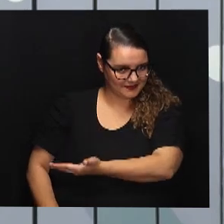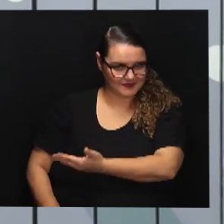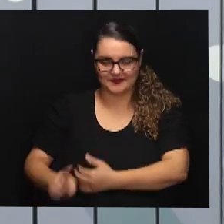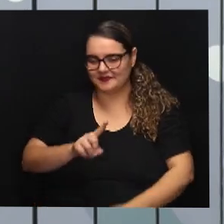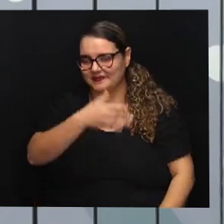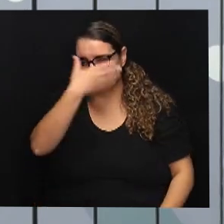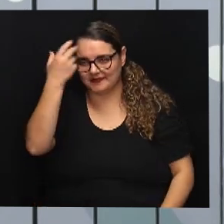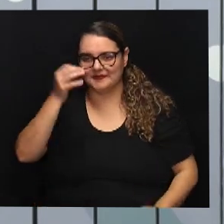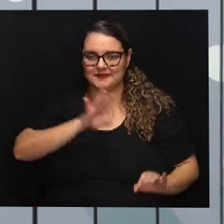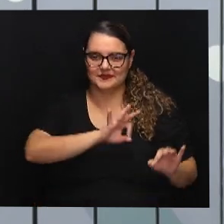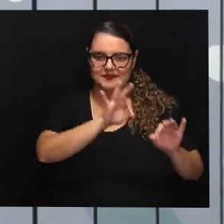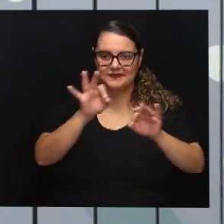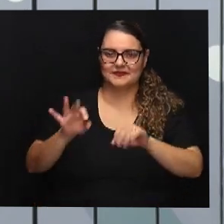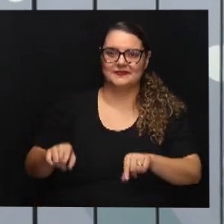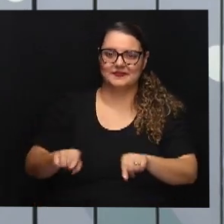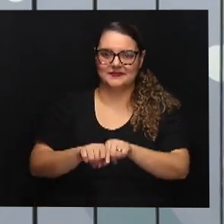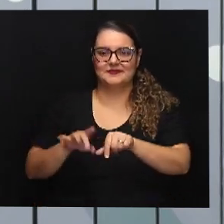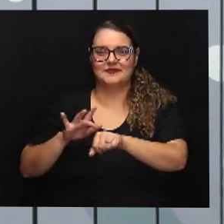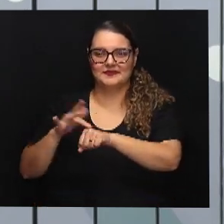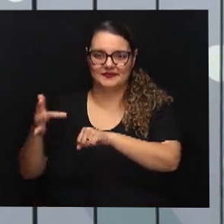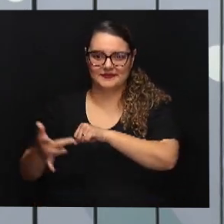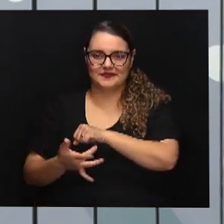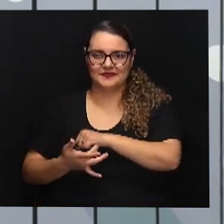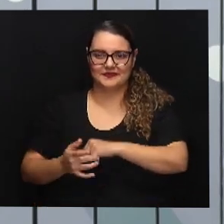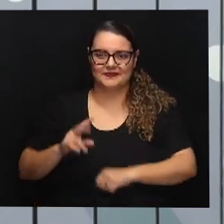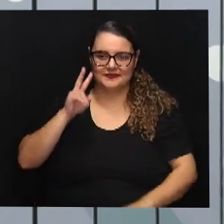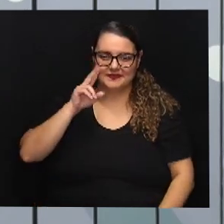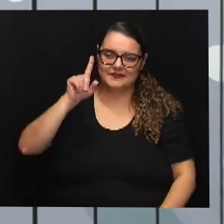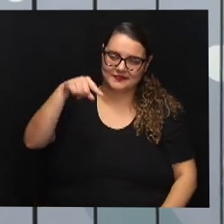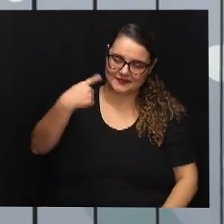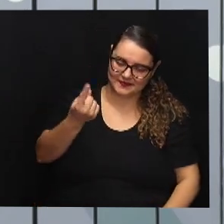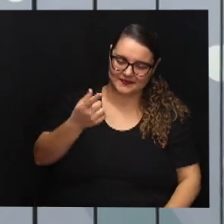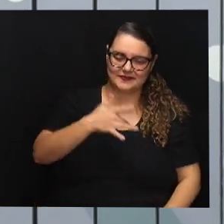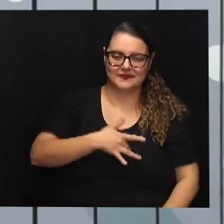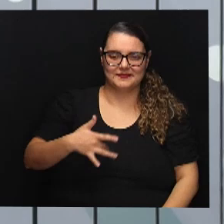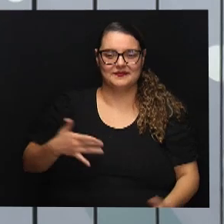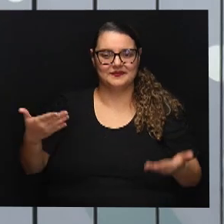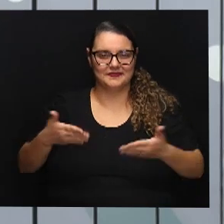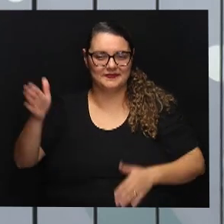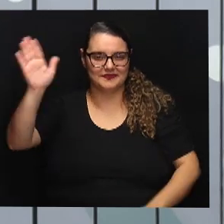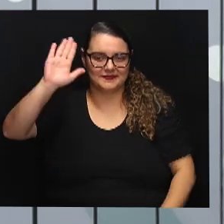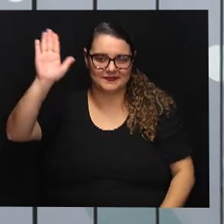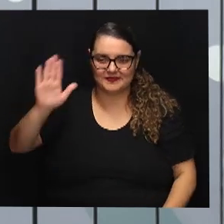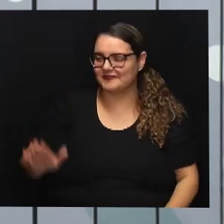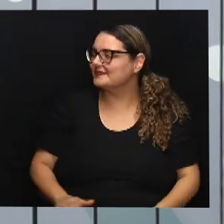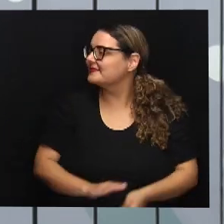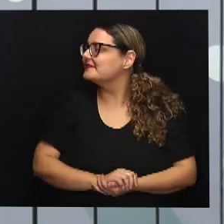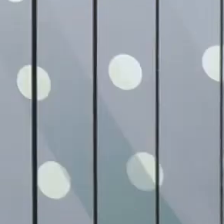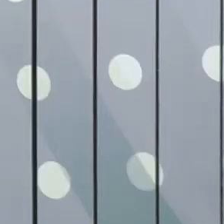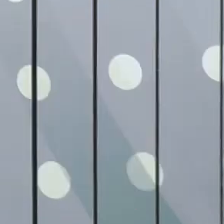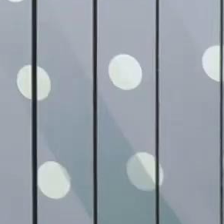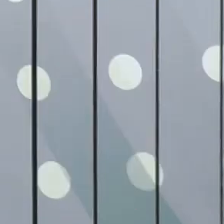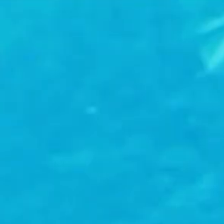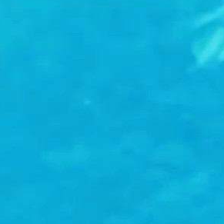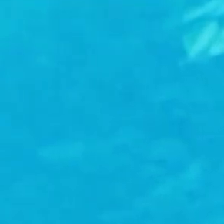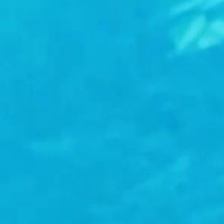Campinas. E não se esqueça de nos acompanhar também nas redes sociais. Até o próximo Saúde Agora!